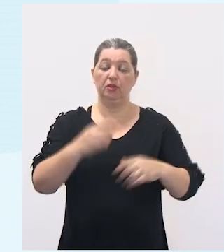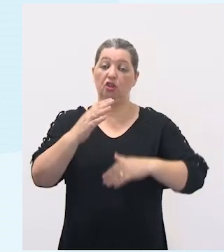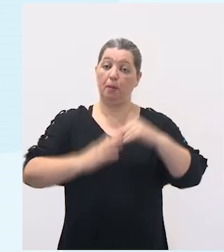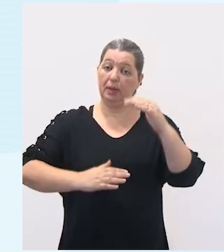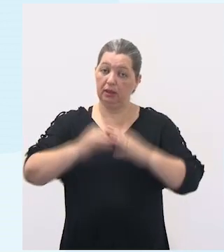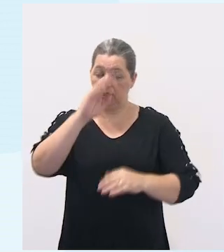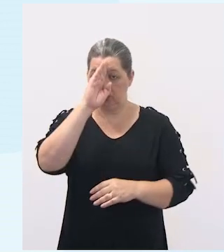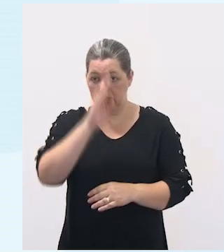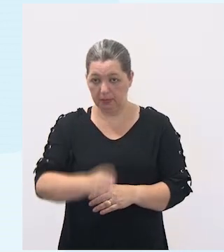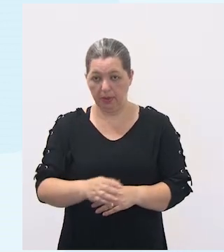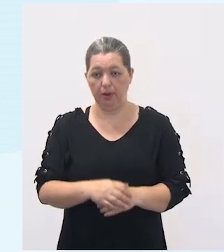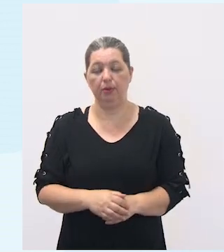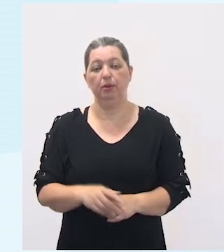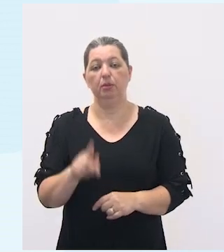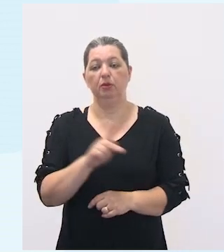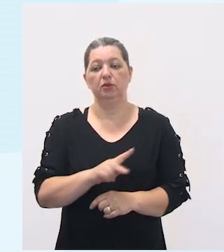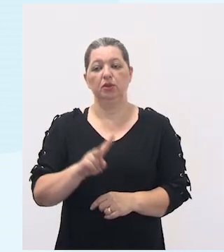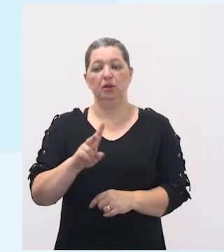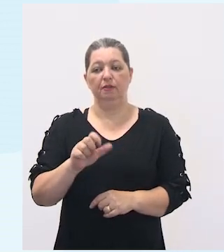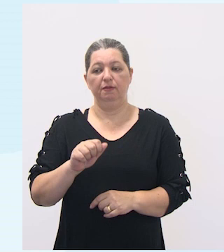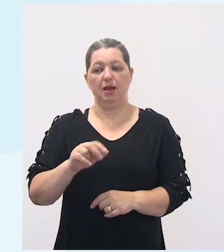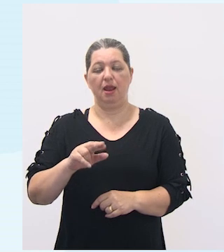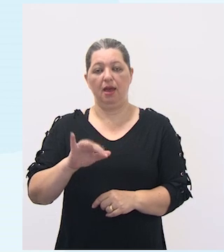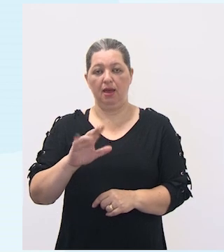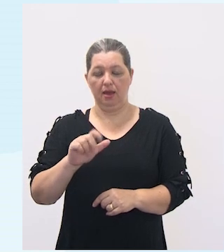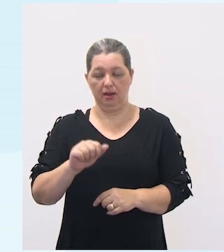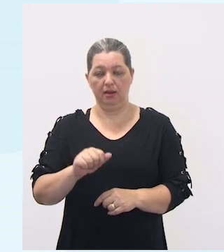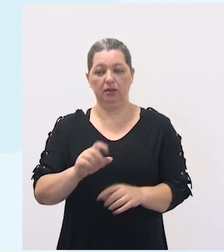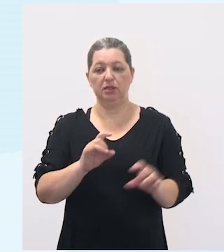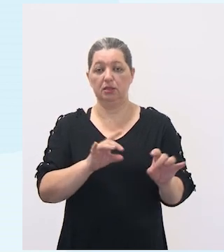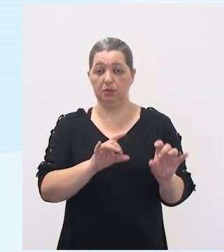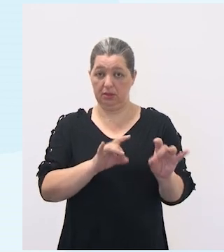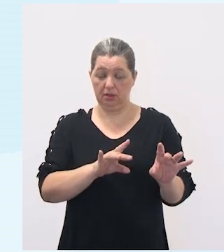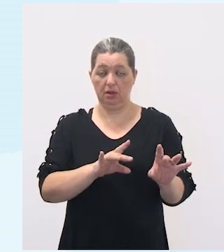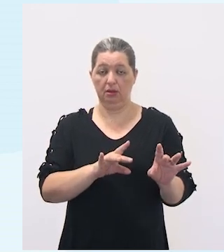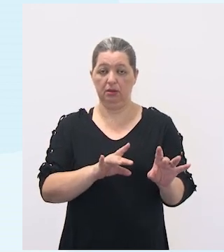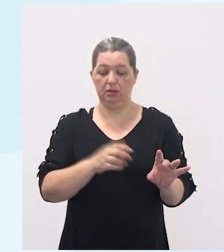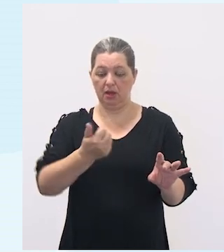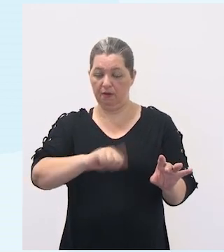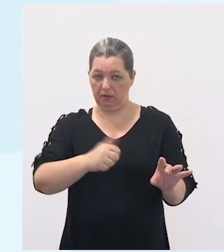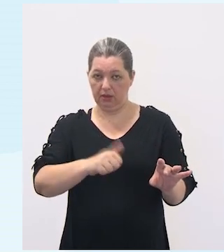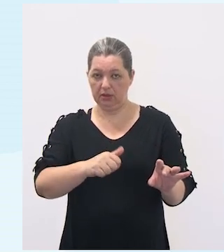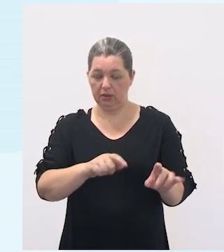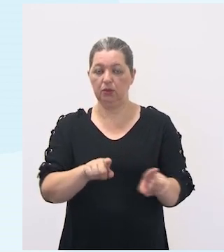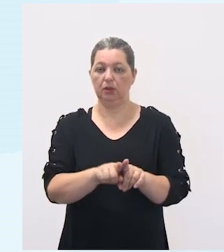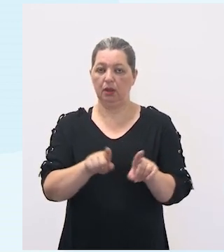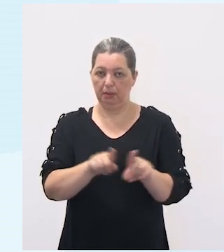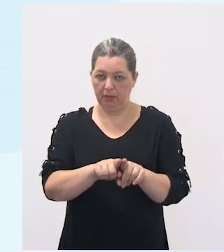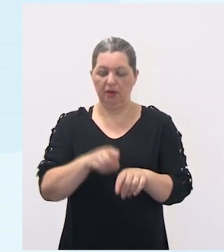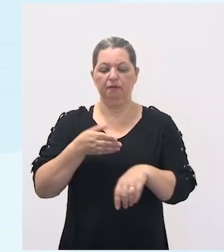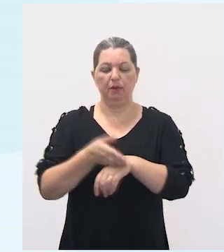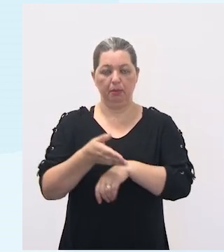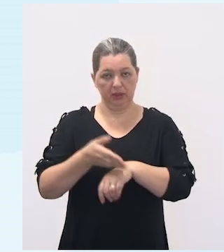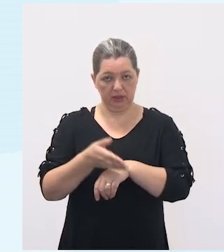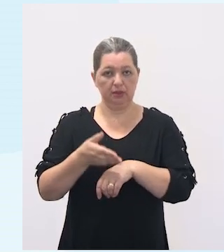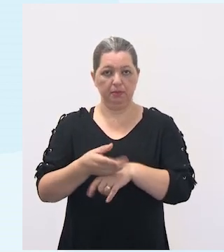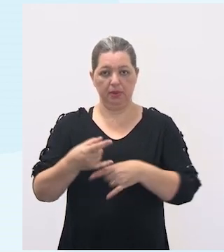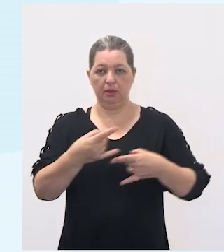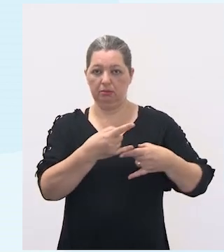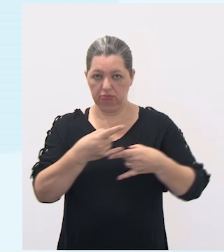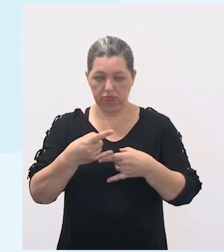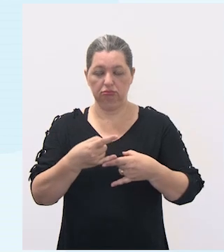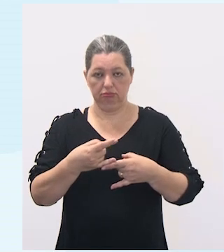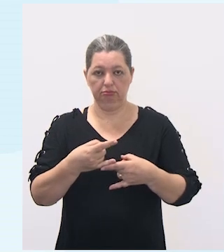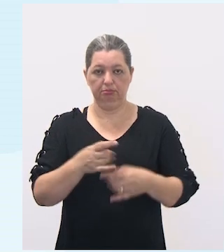A professora Valéria Marques, especialista em avaliação, vai estar conosco também falando a respeito dessa